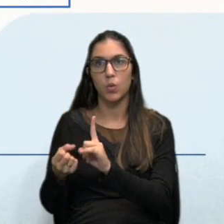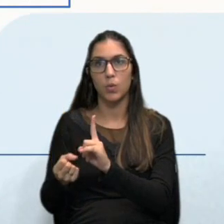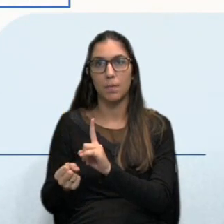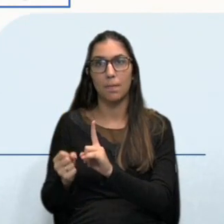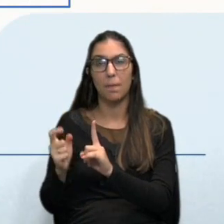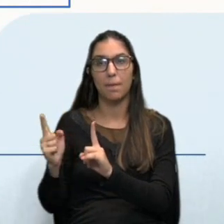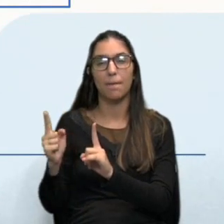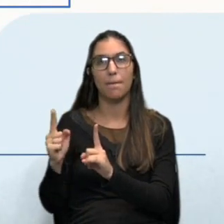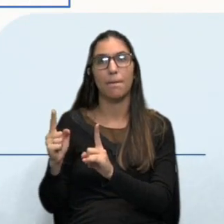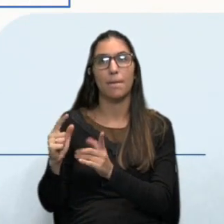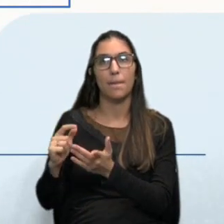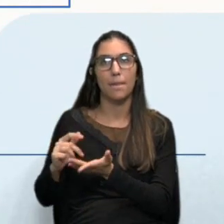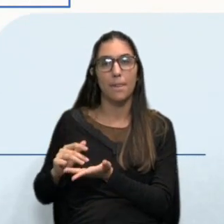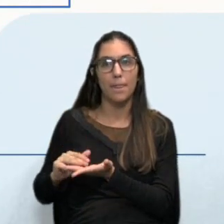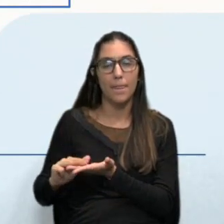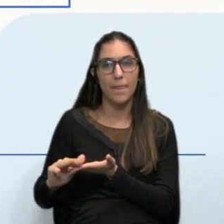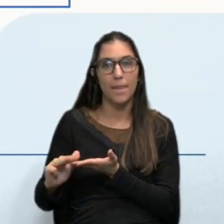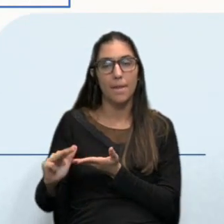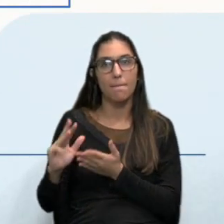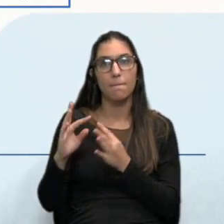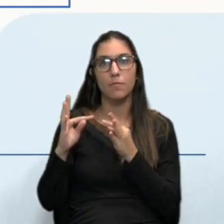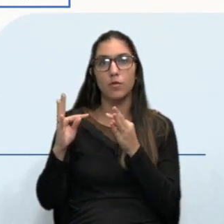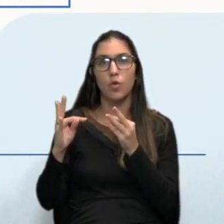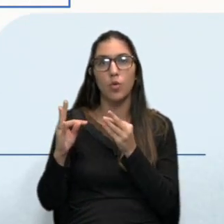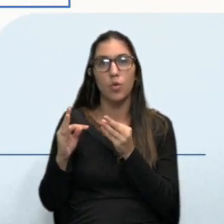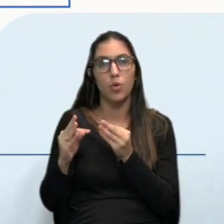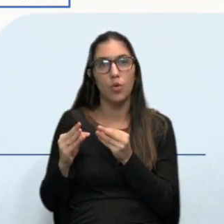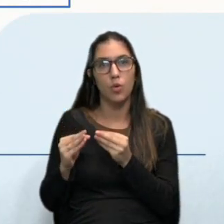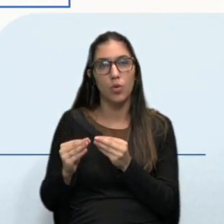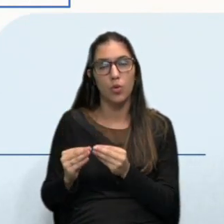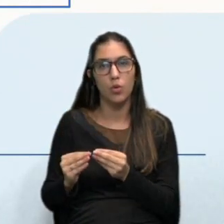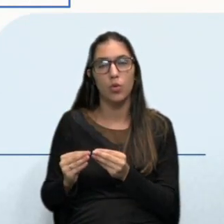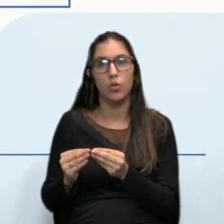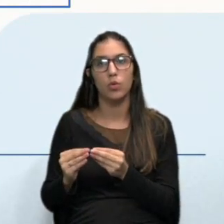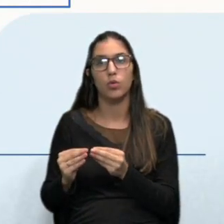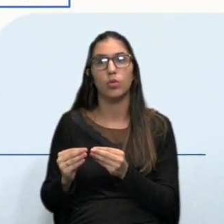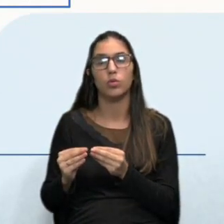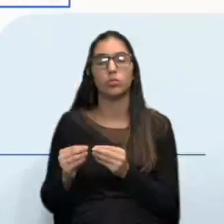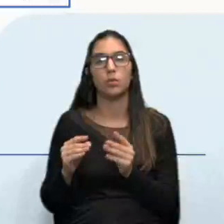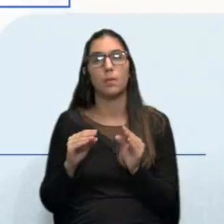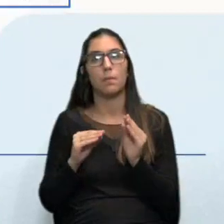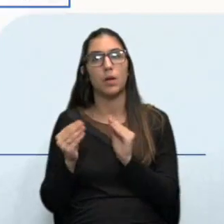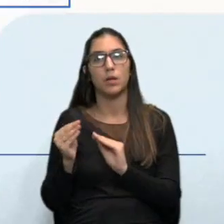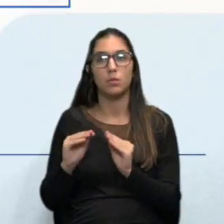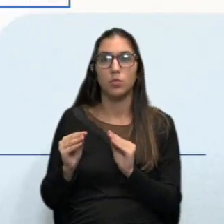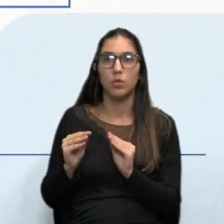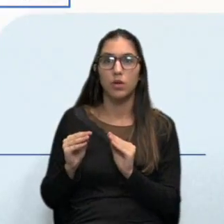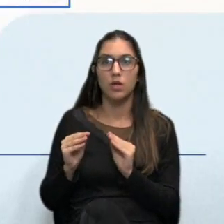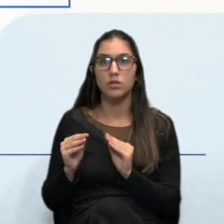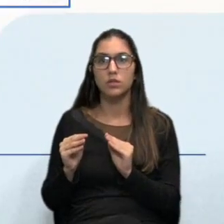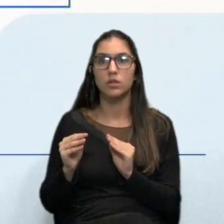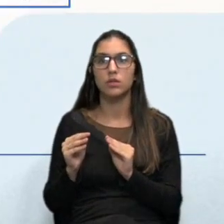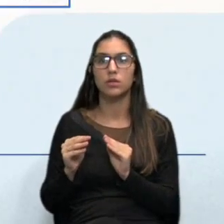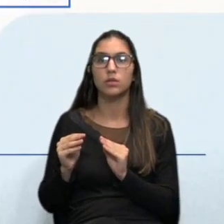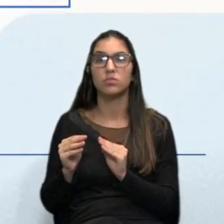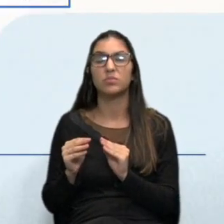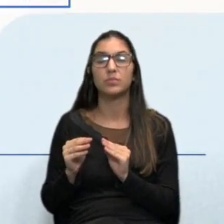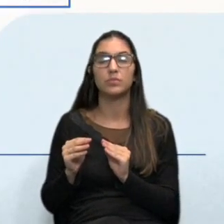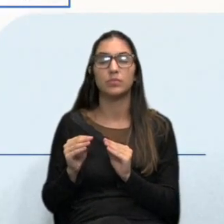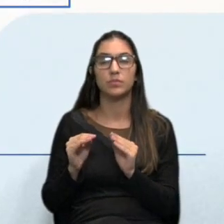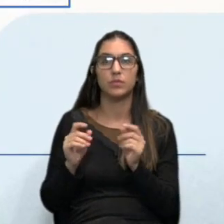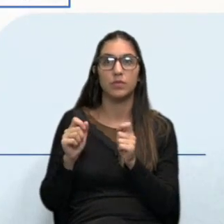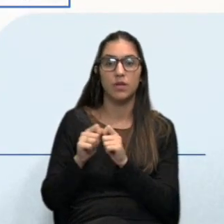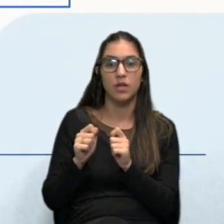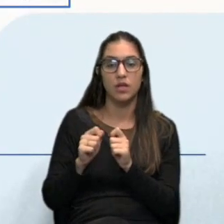sinal lá sem fio. Passou por toda aquela manipulação do sinal,